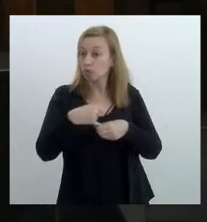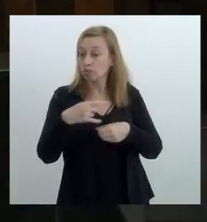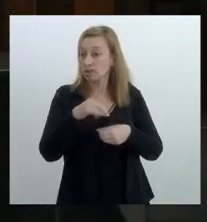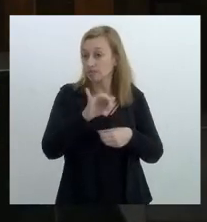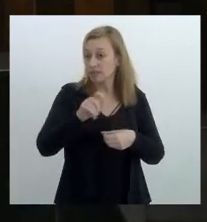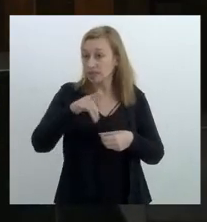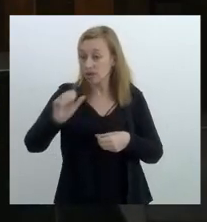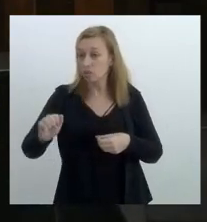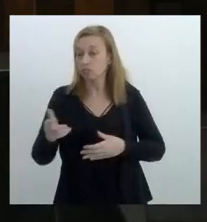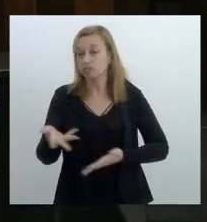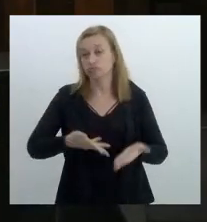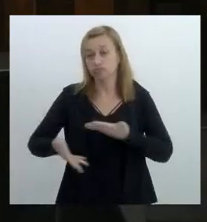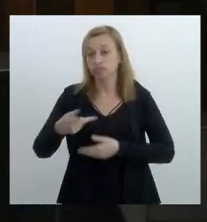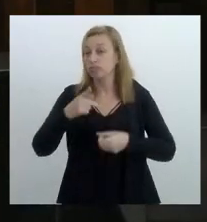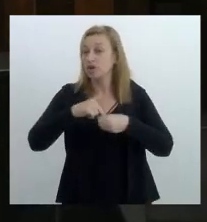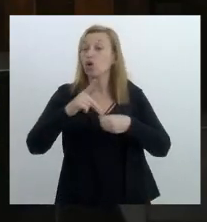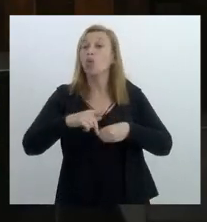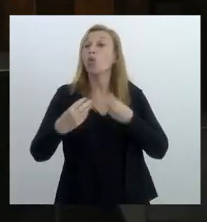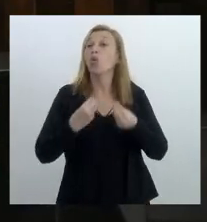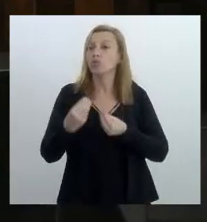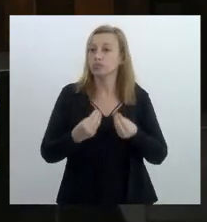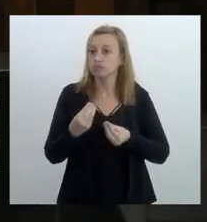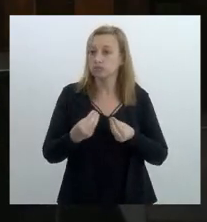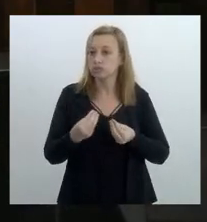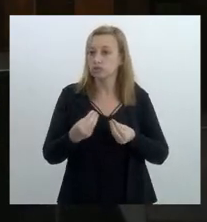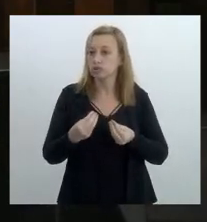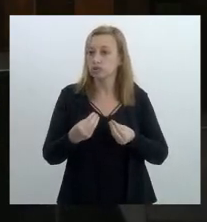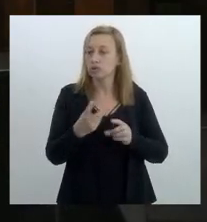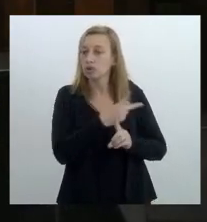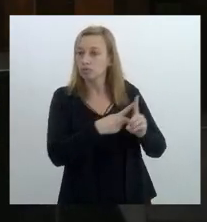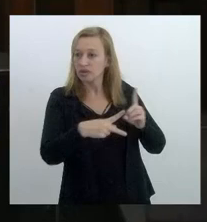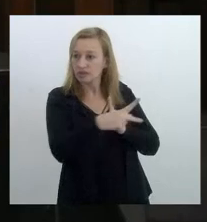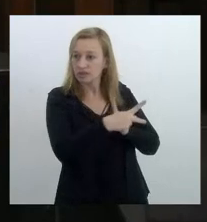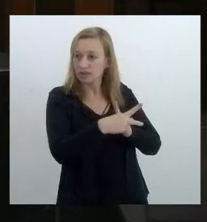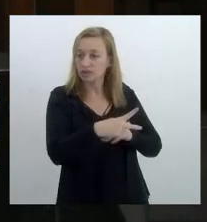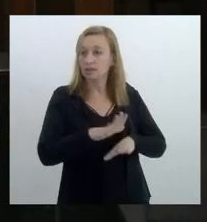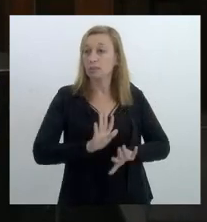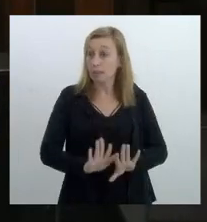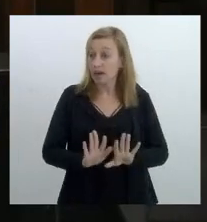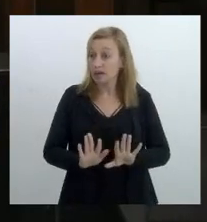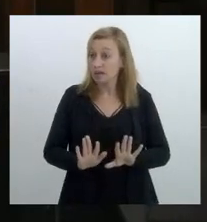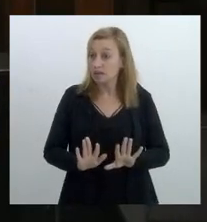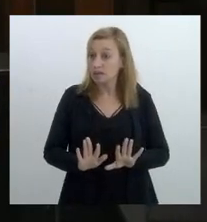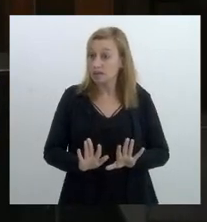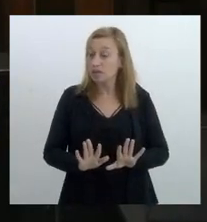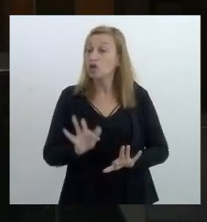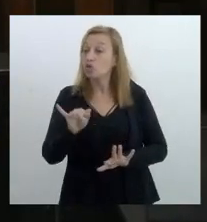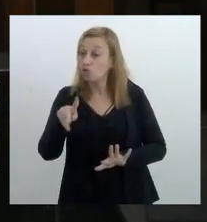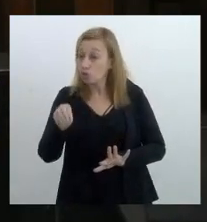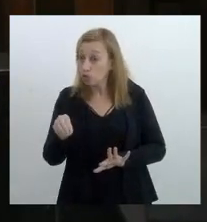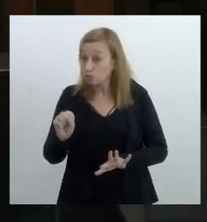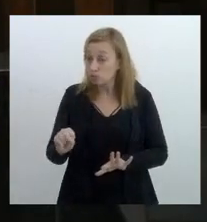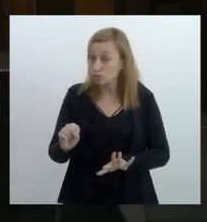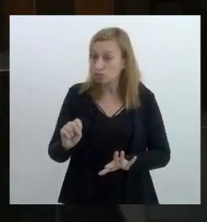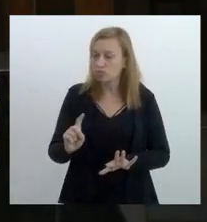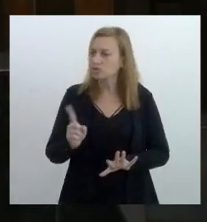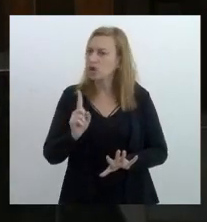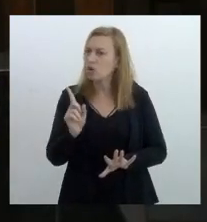especiais do petróleo, que são destinados para o Rio Previdência, mas que compõem o fundo, não